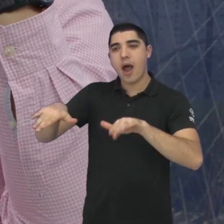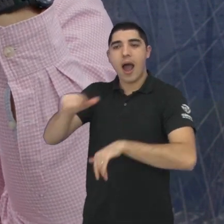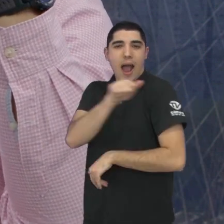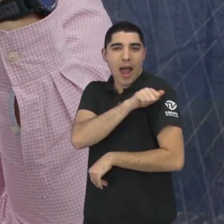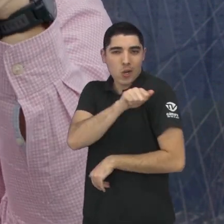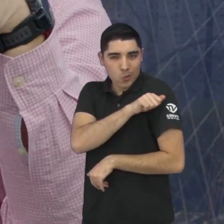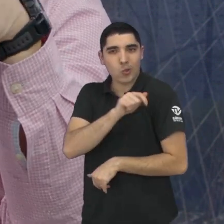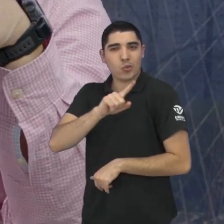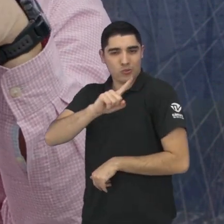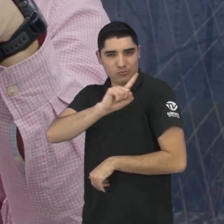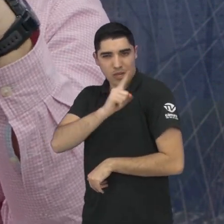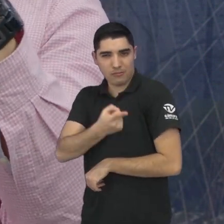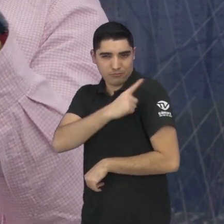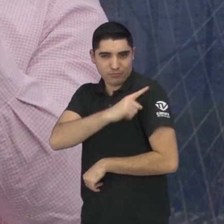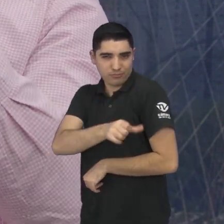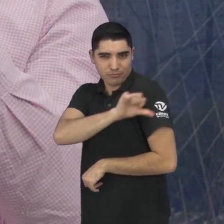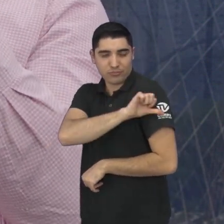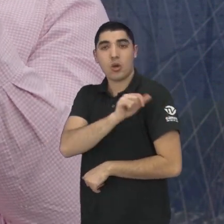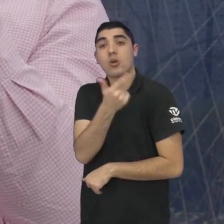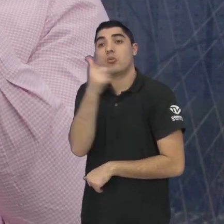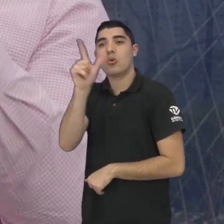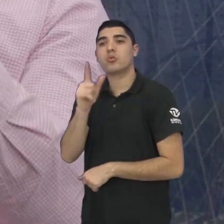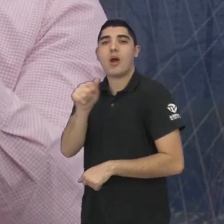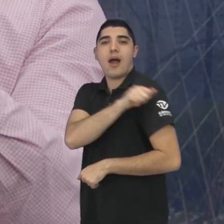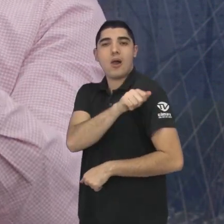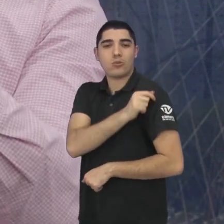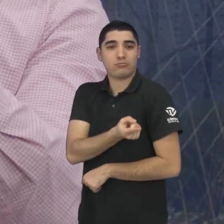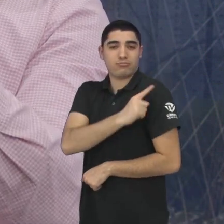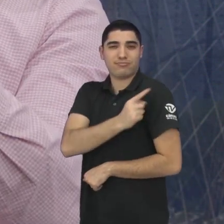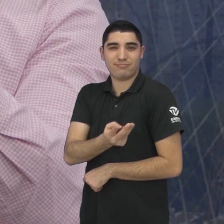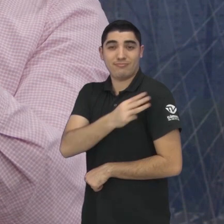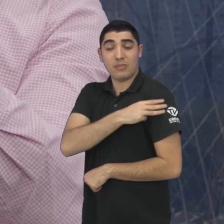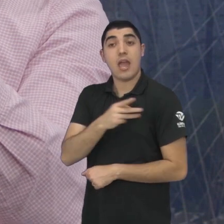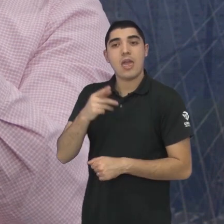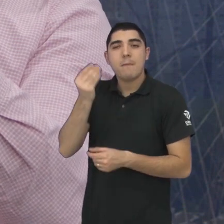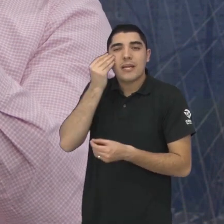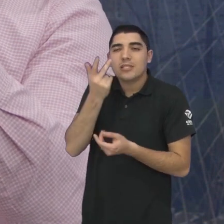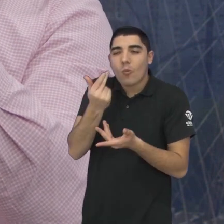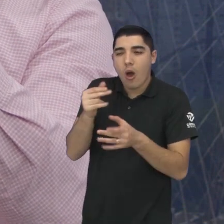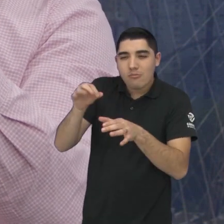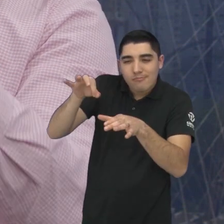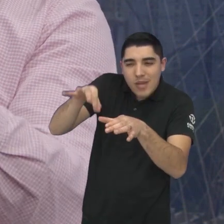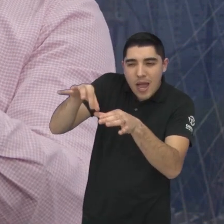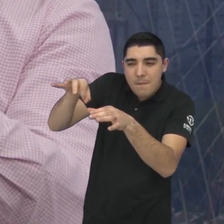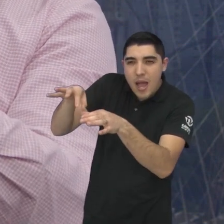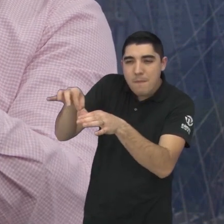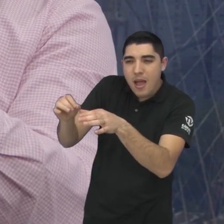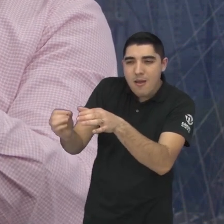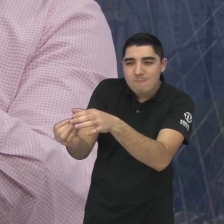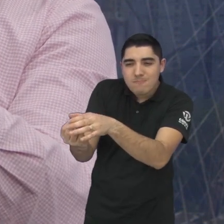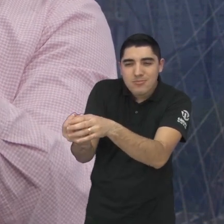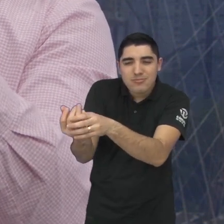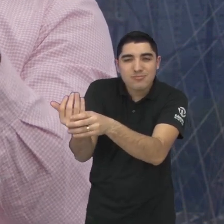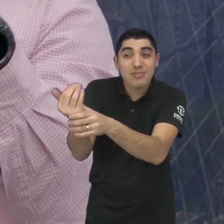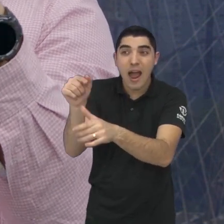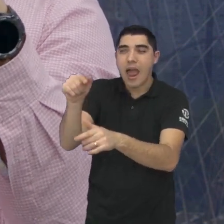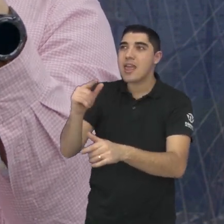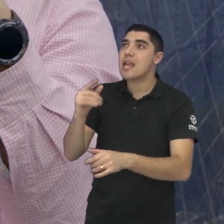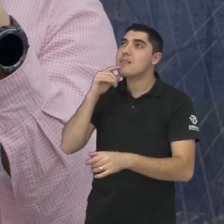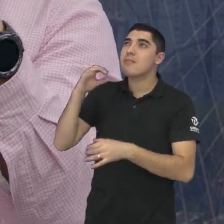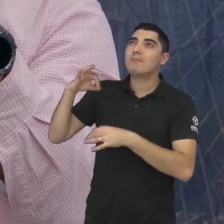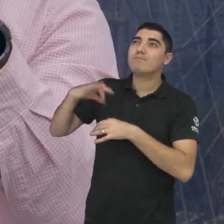alunos do ensino fundamental, do ensino médio e plantar uma semente, né? No final das contas, se você desperta a curiosidade, eles vão